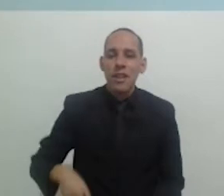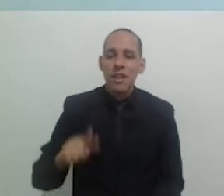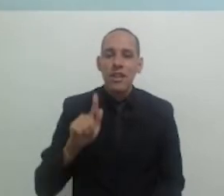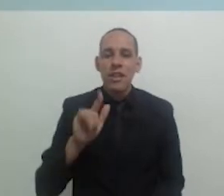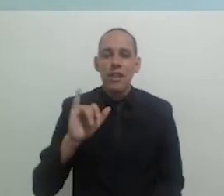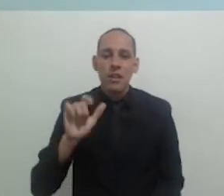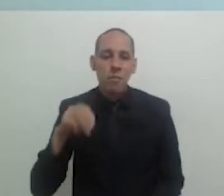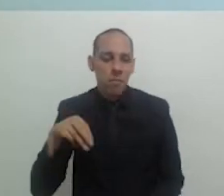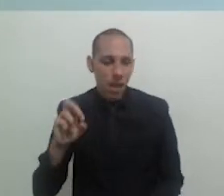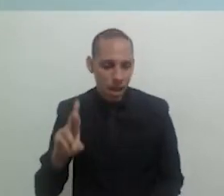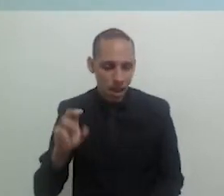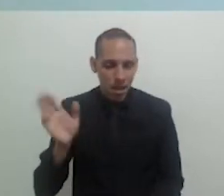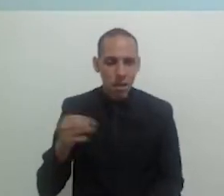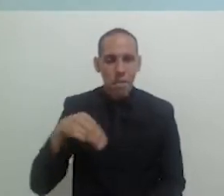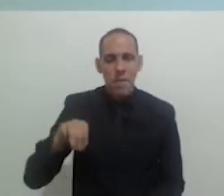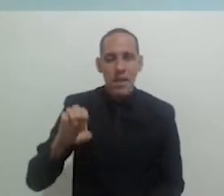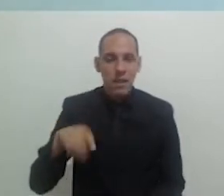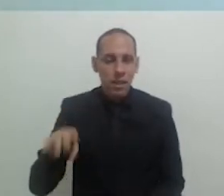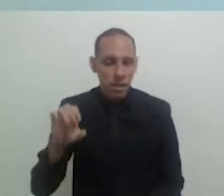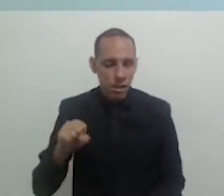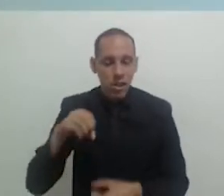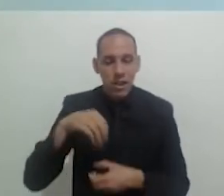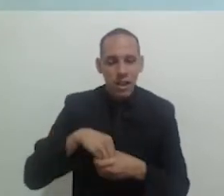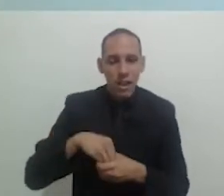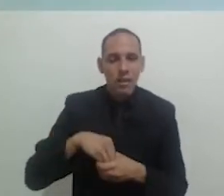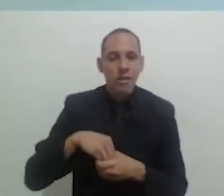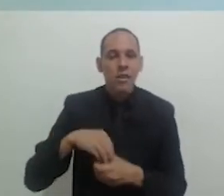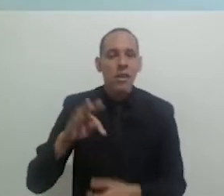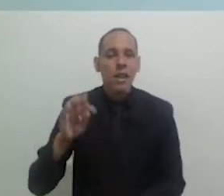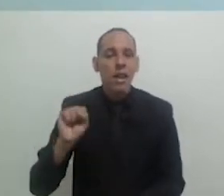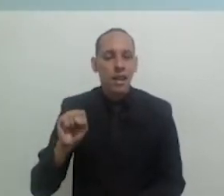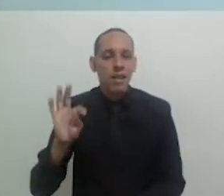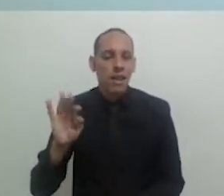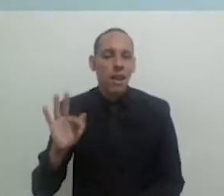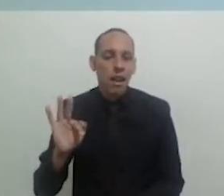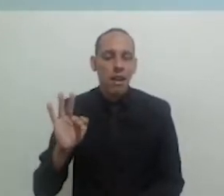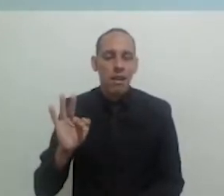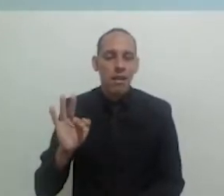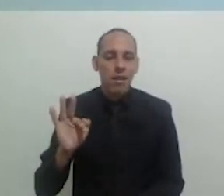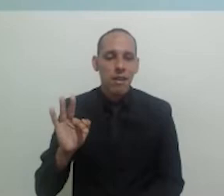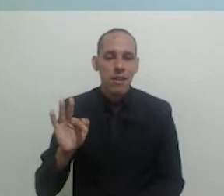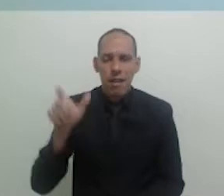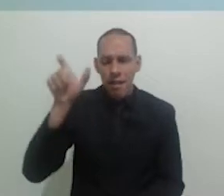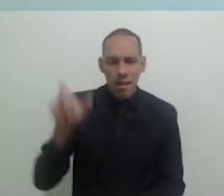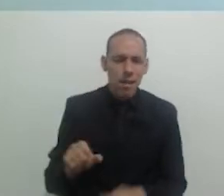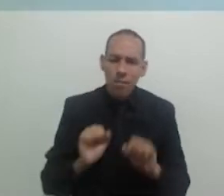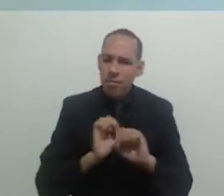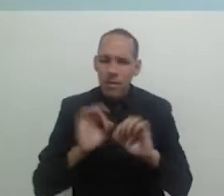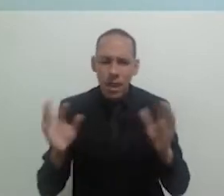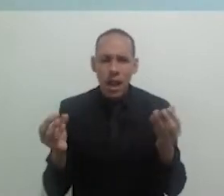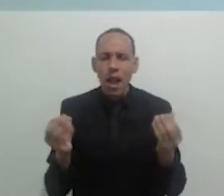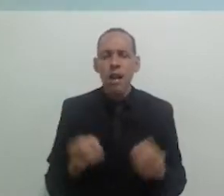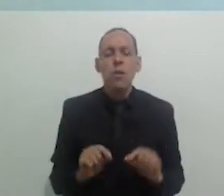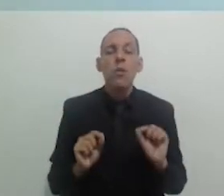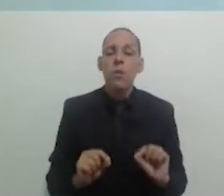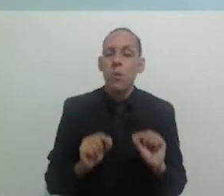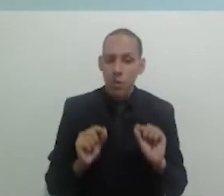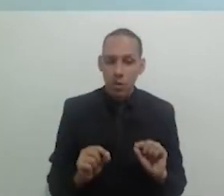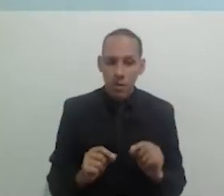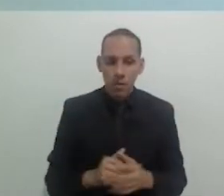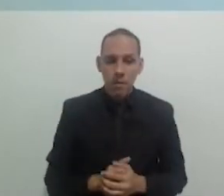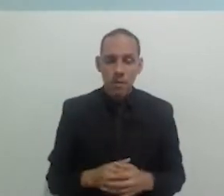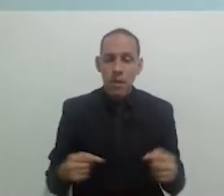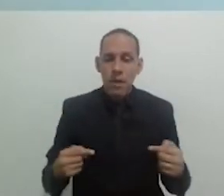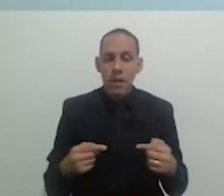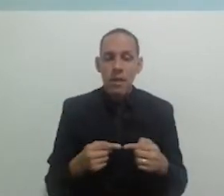que ele é preciso e taxativo com relação a essa